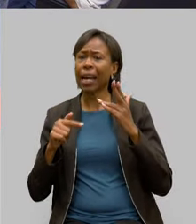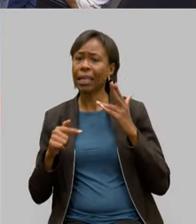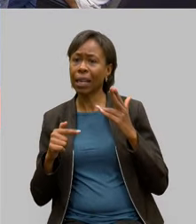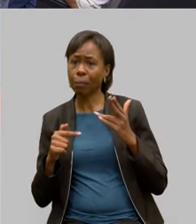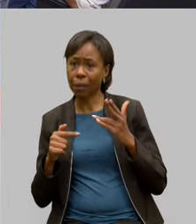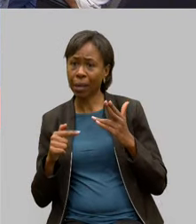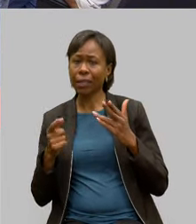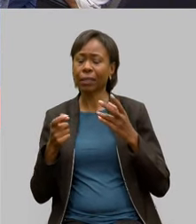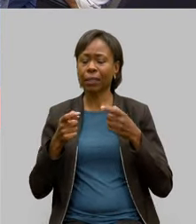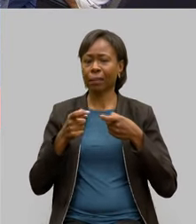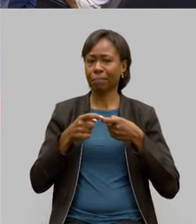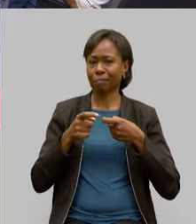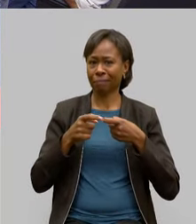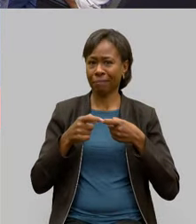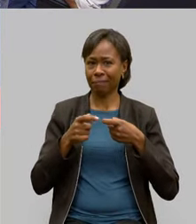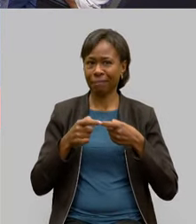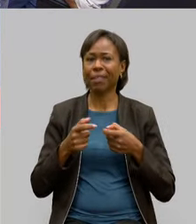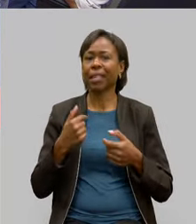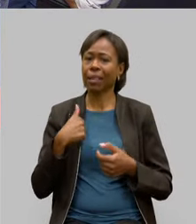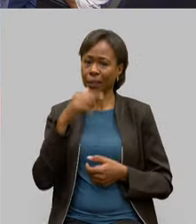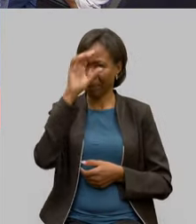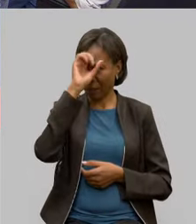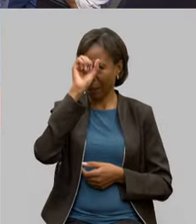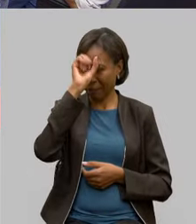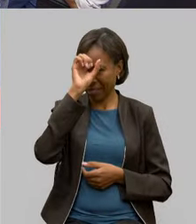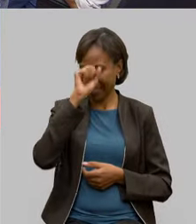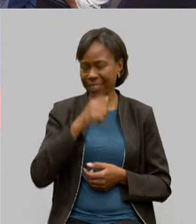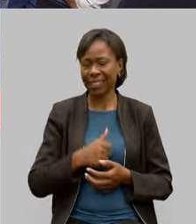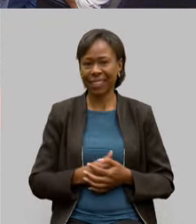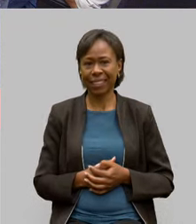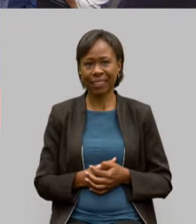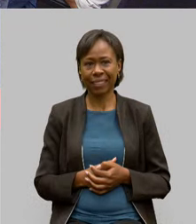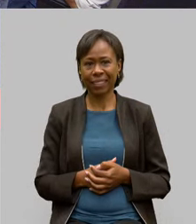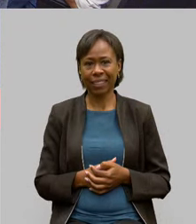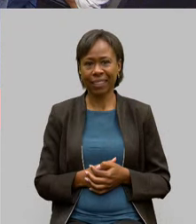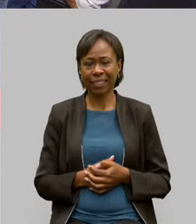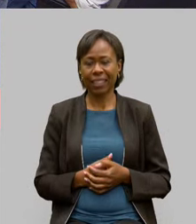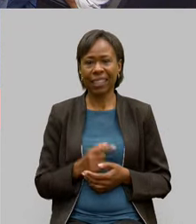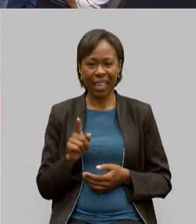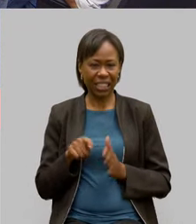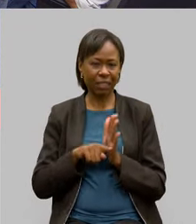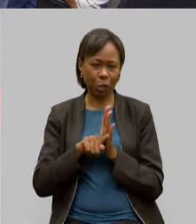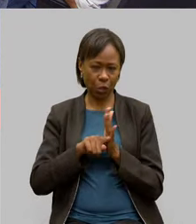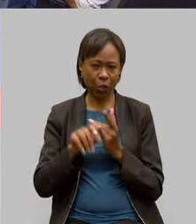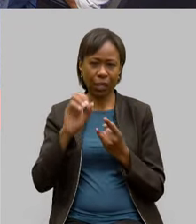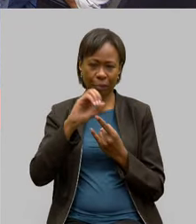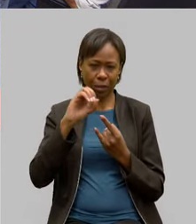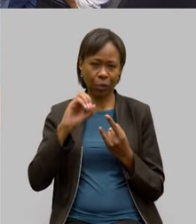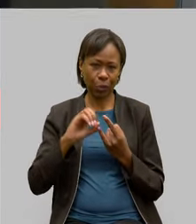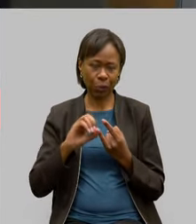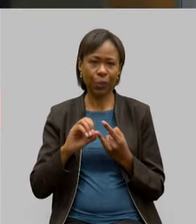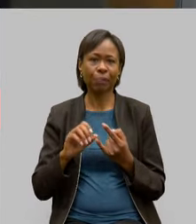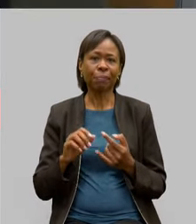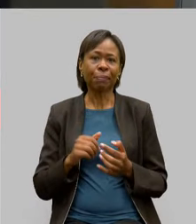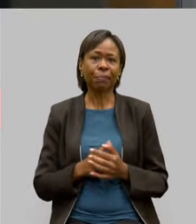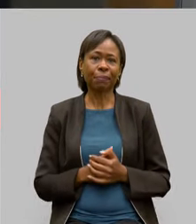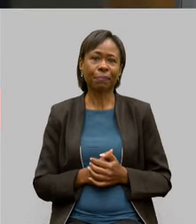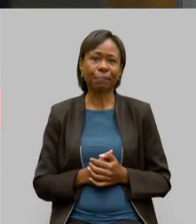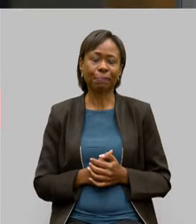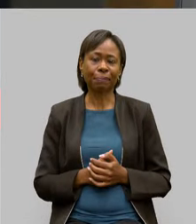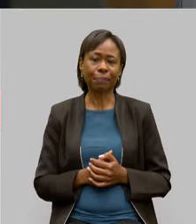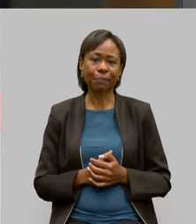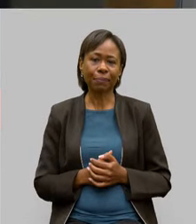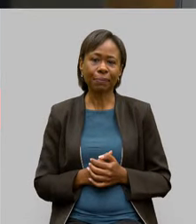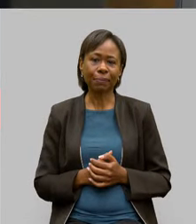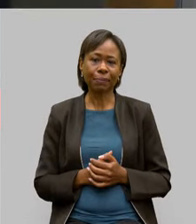terapêuticos é assim que eu aprendi com um pesquisador Naf Cruz que hoje ele tá no Ministério da Saúde e